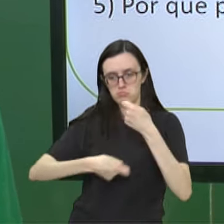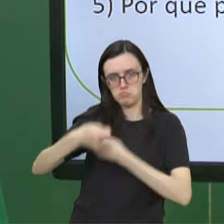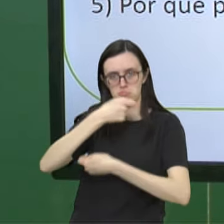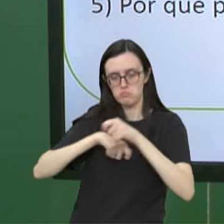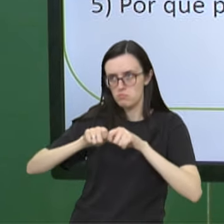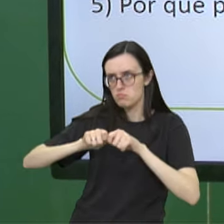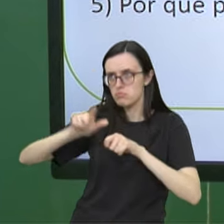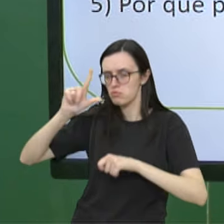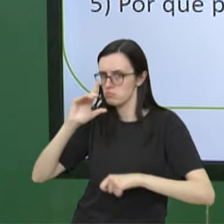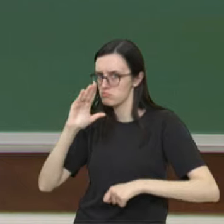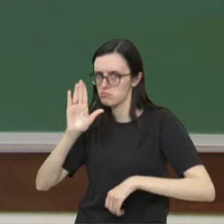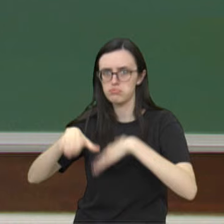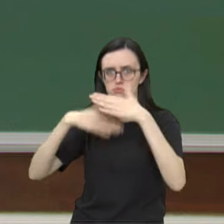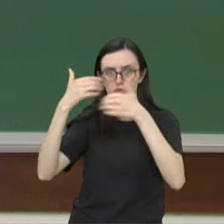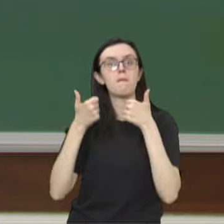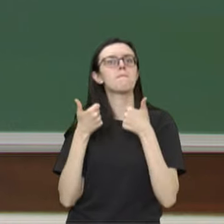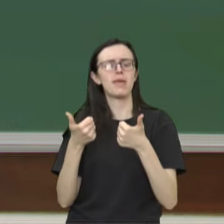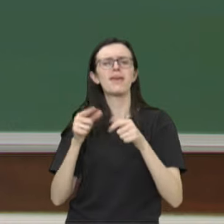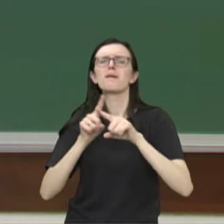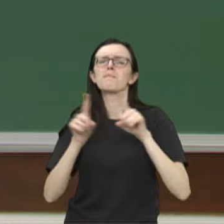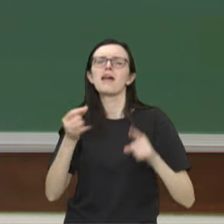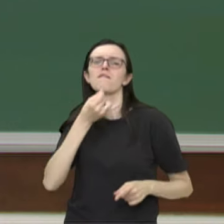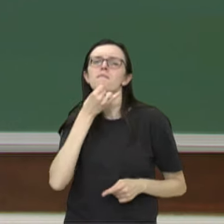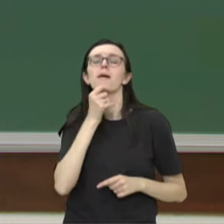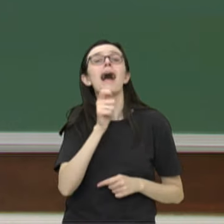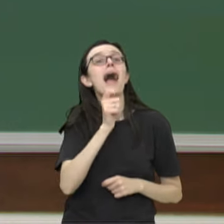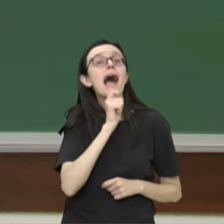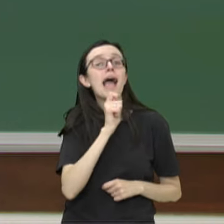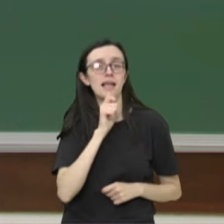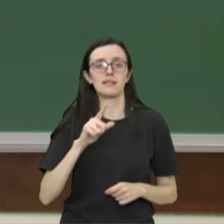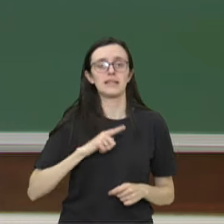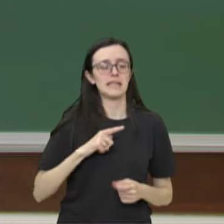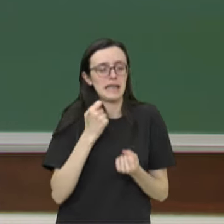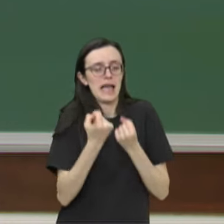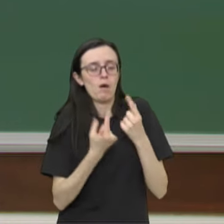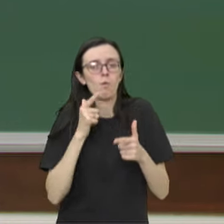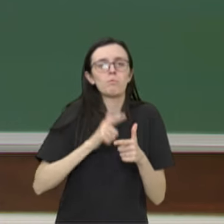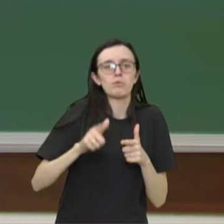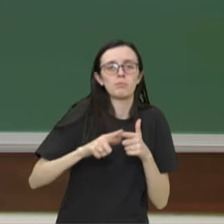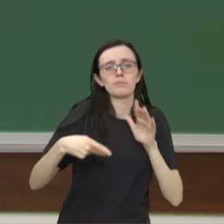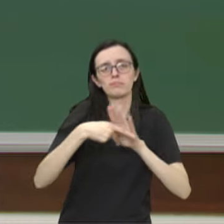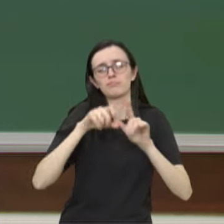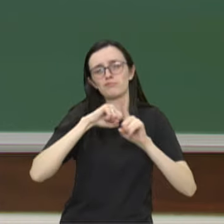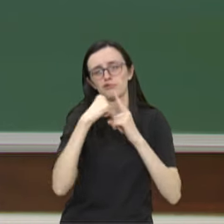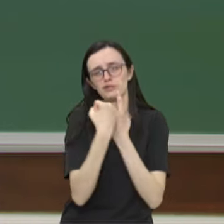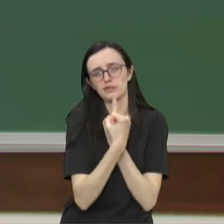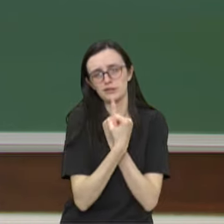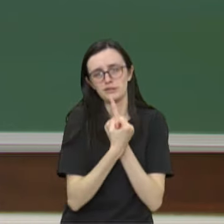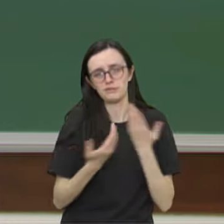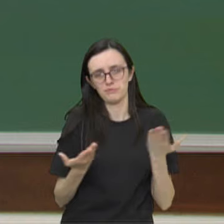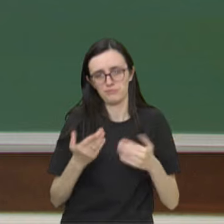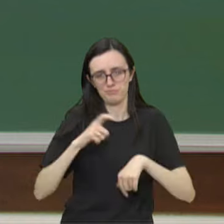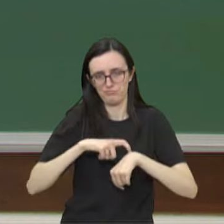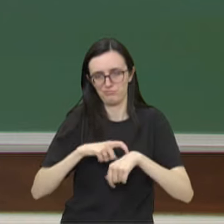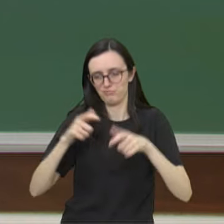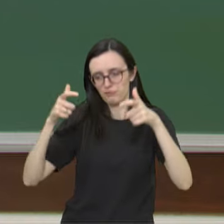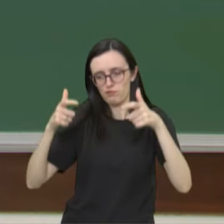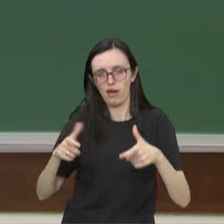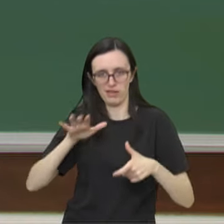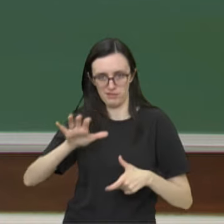grande desenvolvimento econômico, infelizmente ainda apresenta-se grandes problemas sociais neste território,